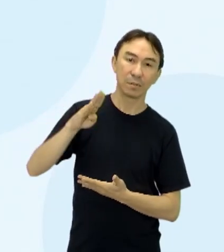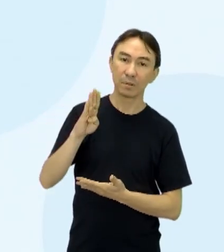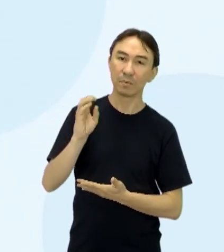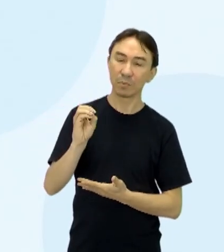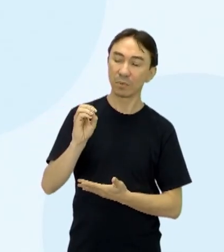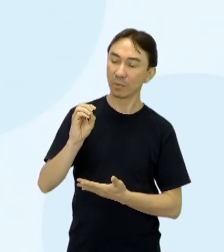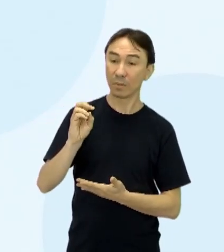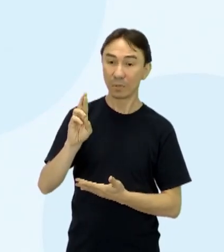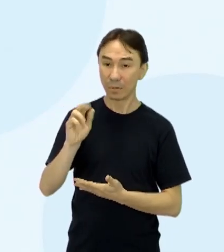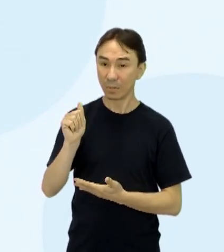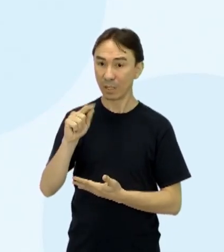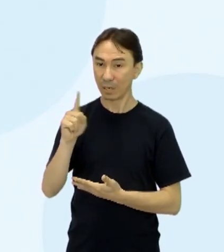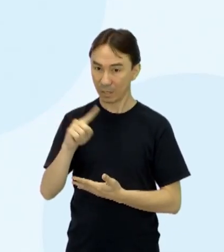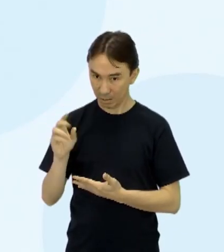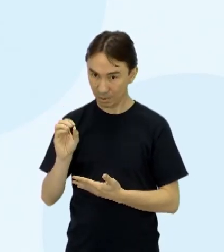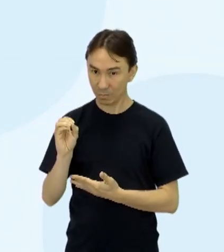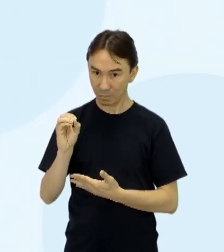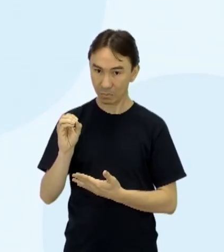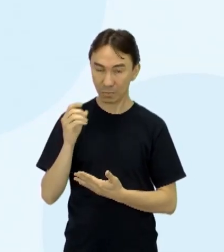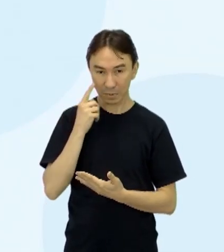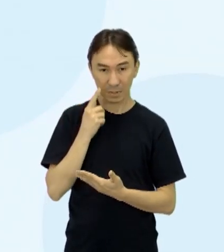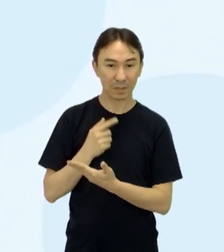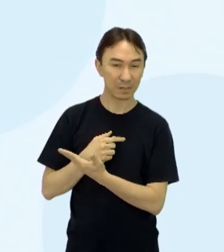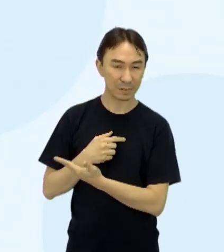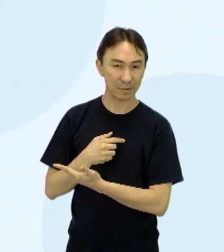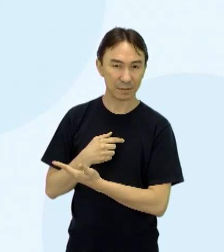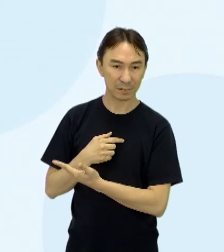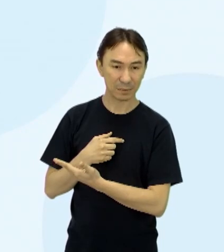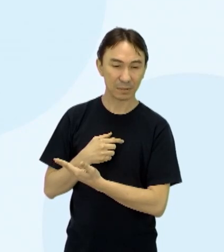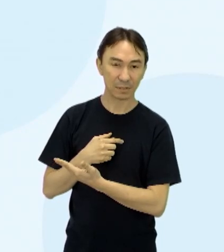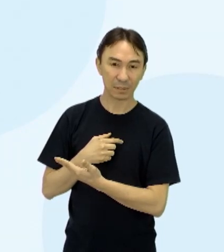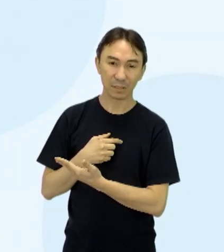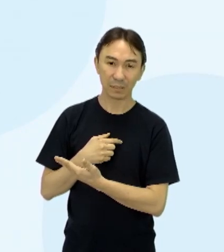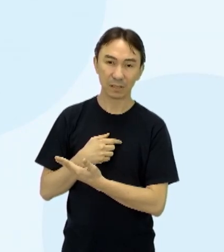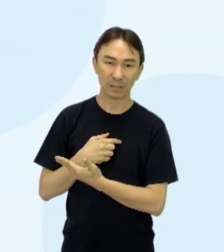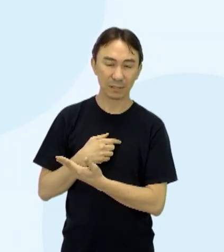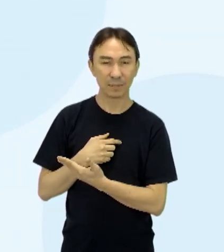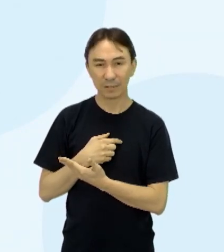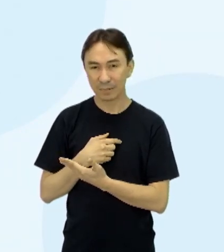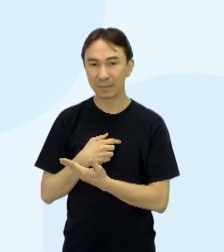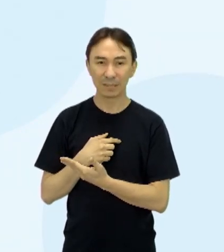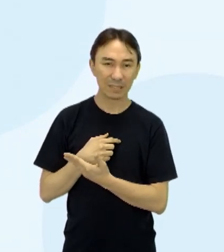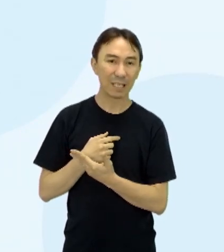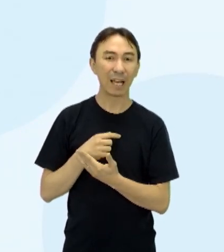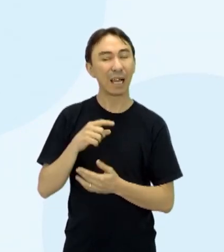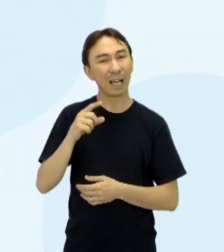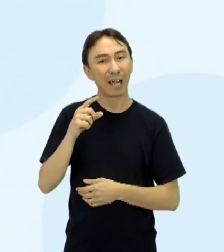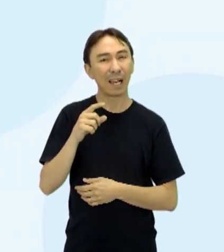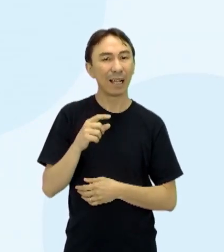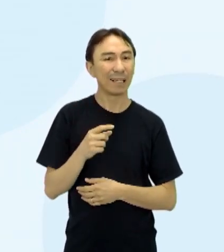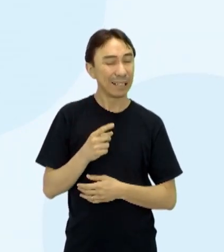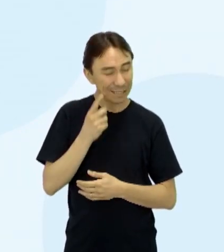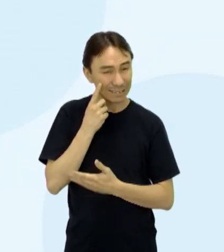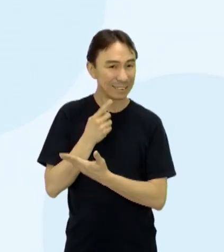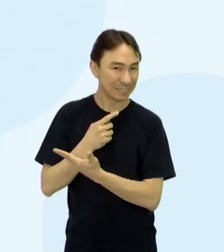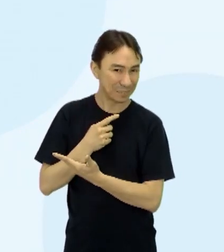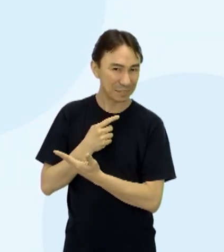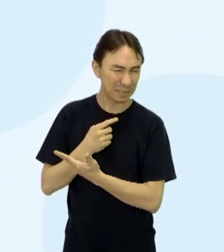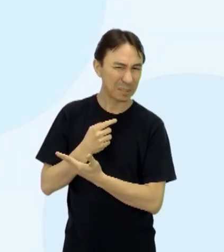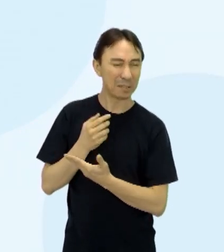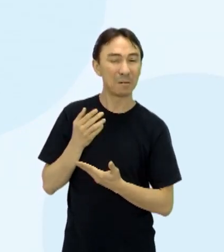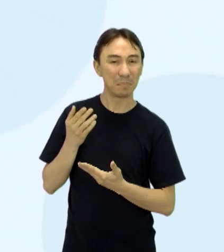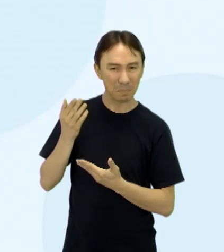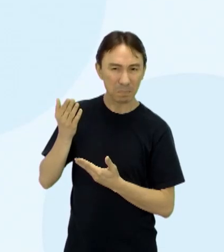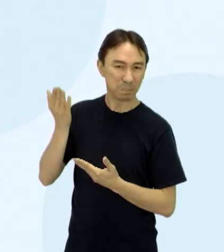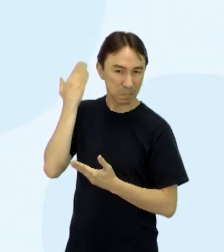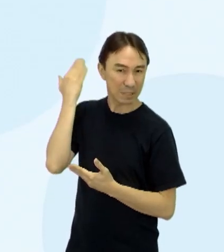na América do Sul, ele é quase, a briga, na verdade o Chimborazo ele foi considerado